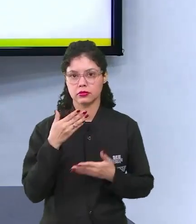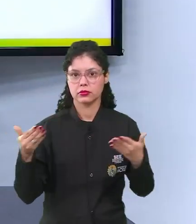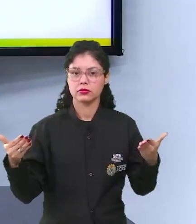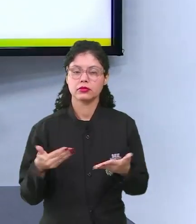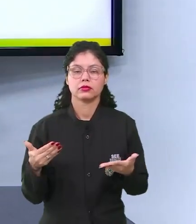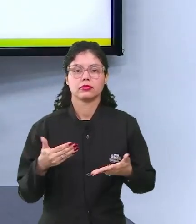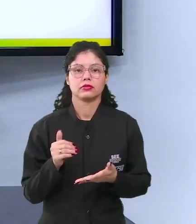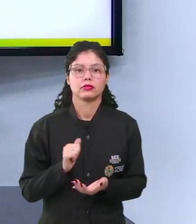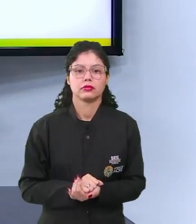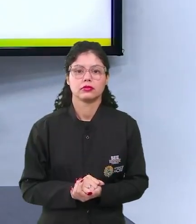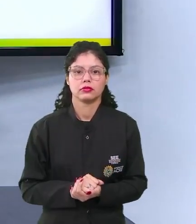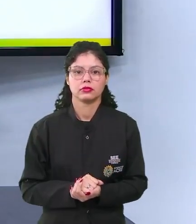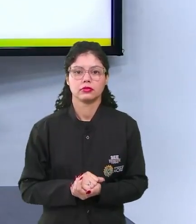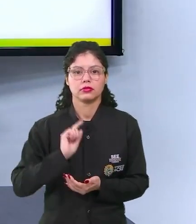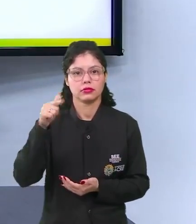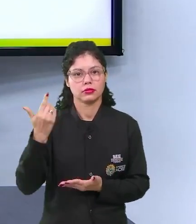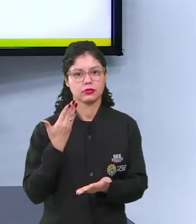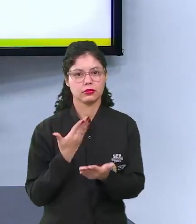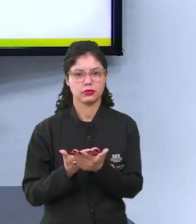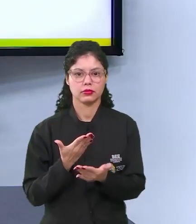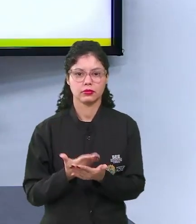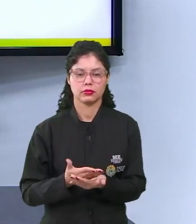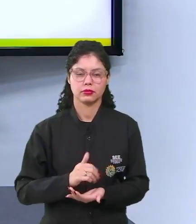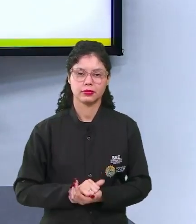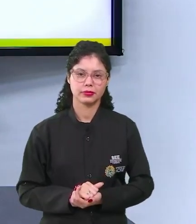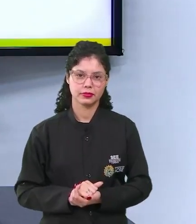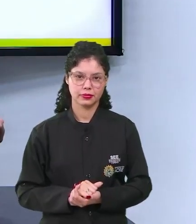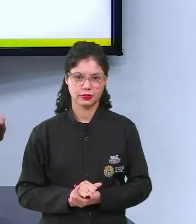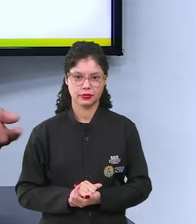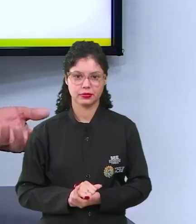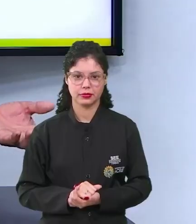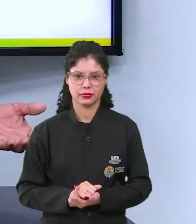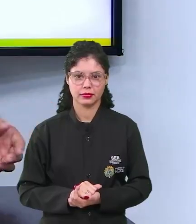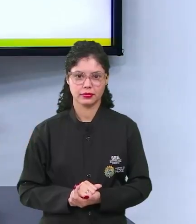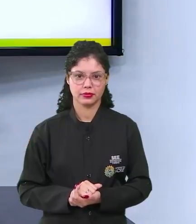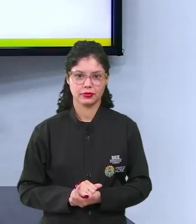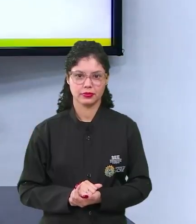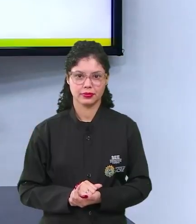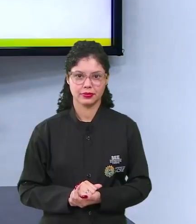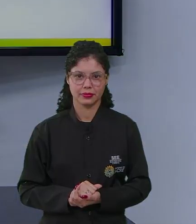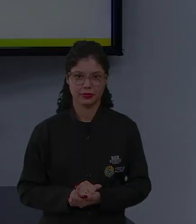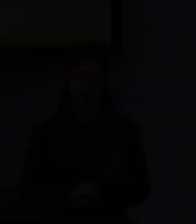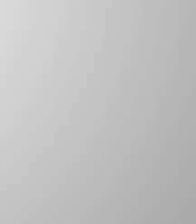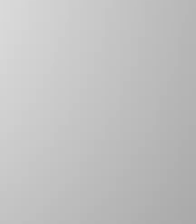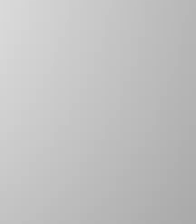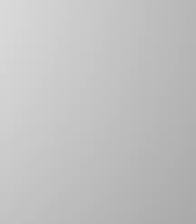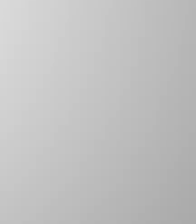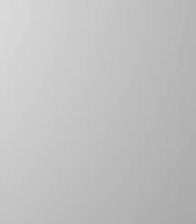colocou aqui. Até a nossa próxima oportunidade.